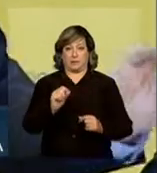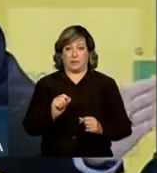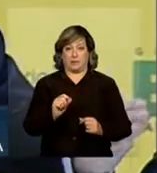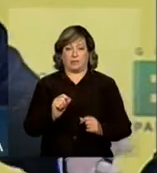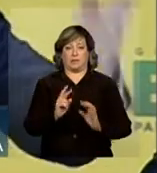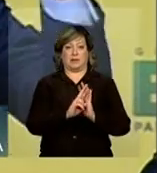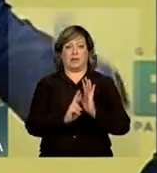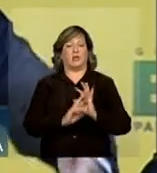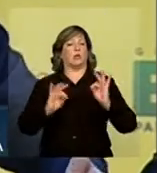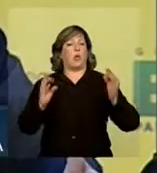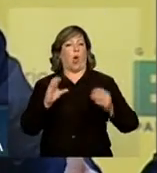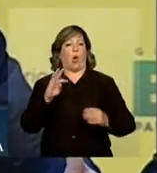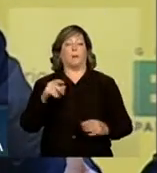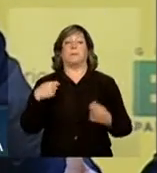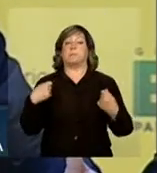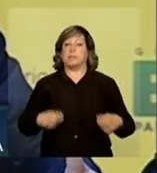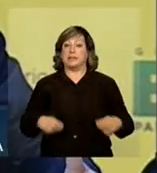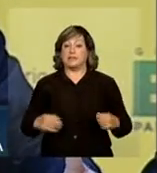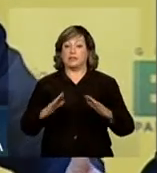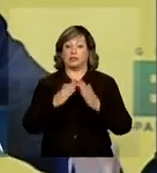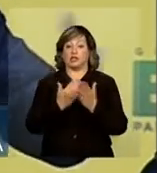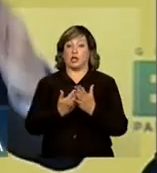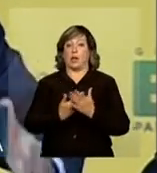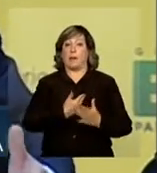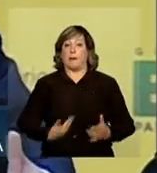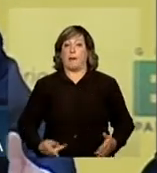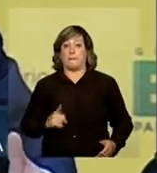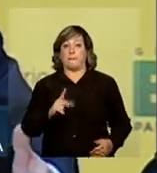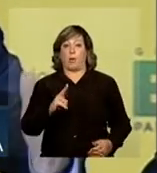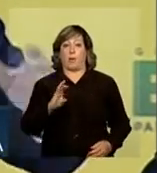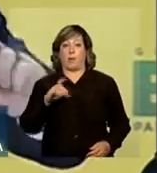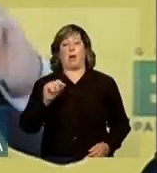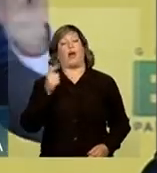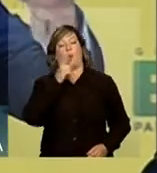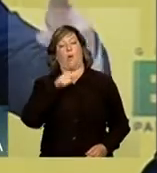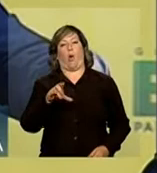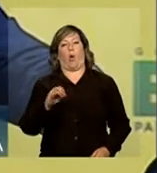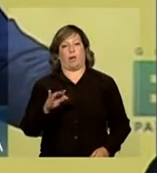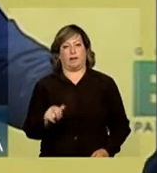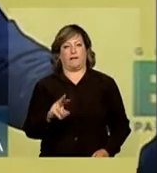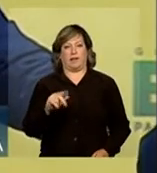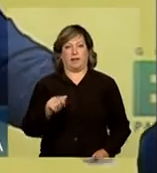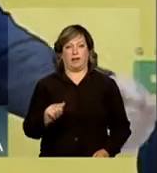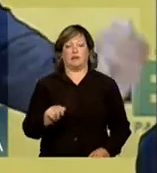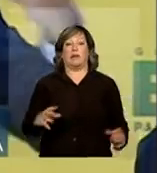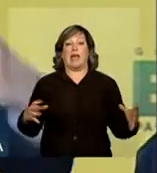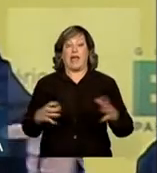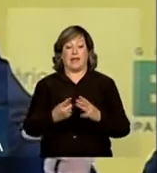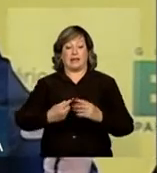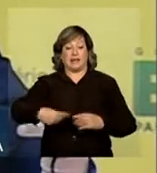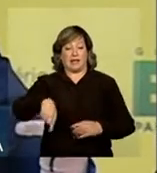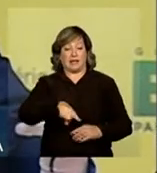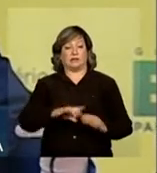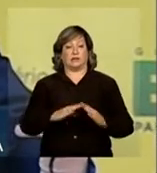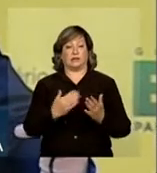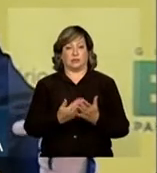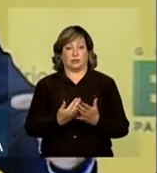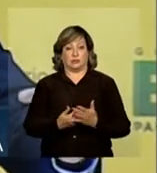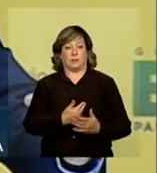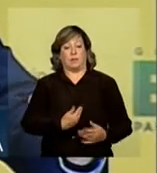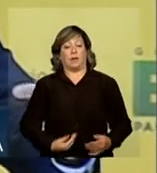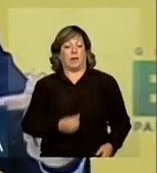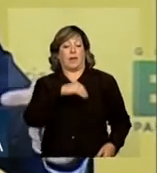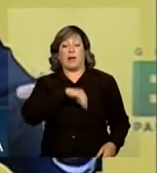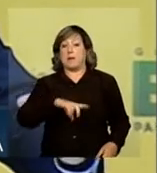critério para todo o cotista tem que ser da escola pública segundo o critério entre os alunos da escola pública ou de baixa renda